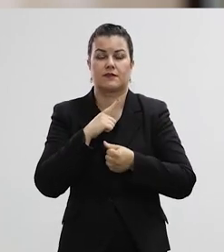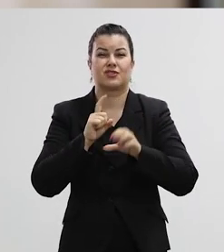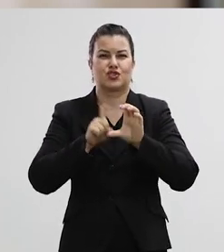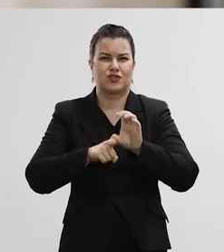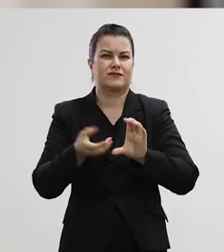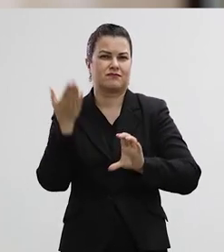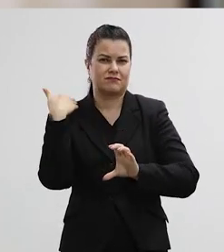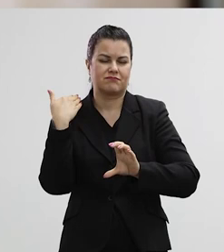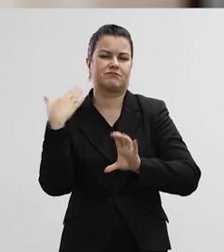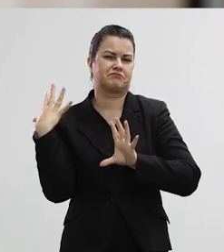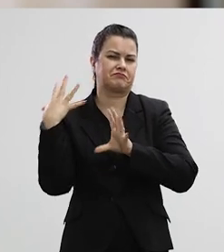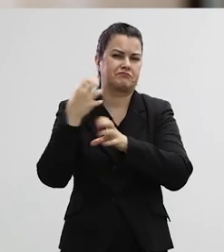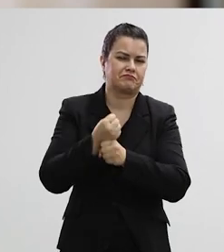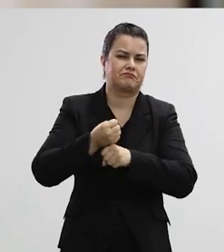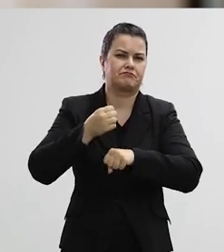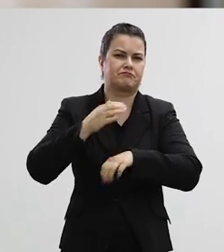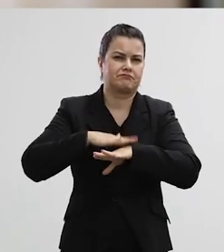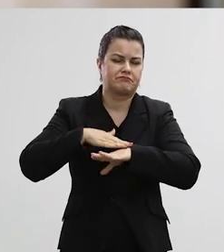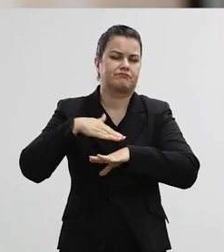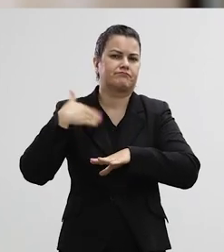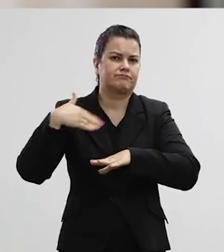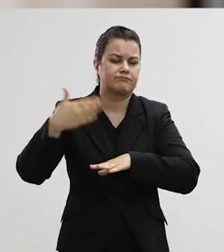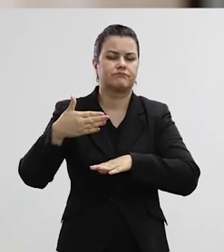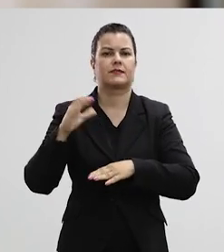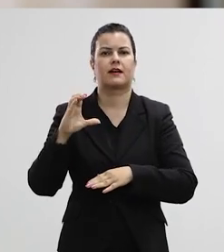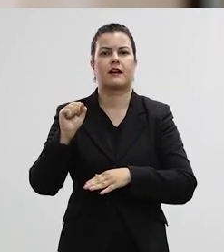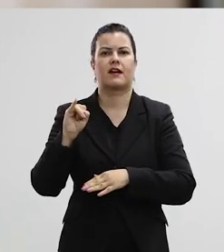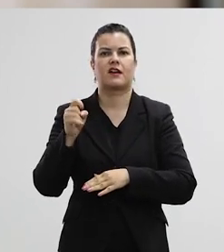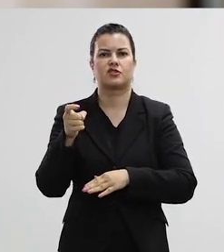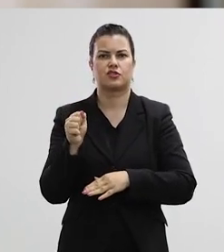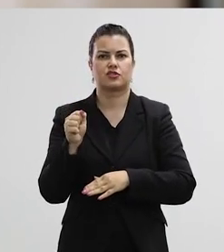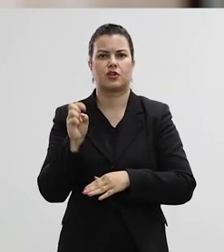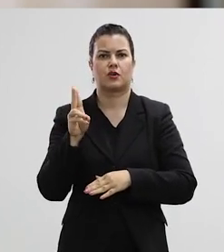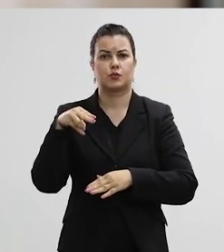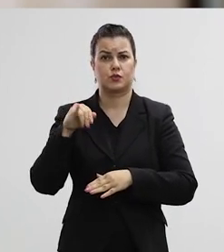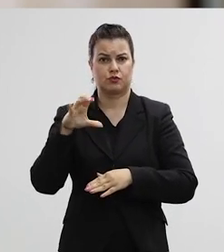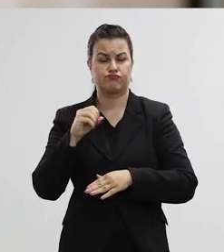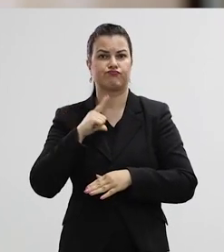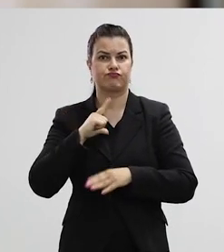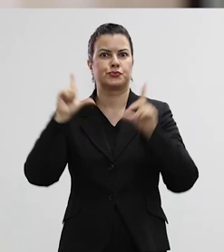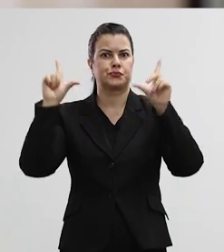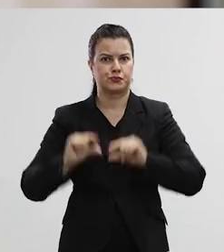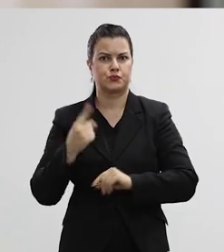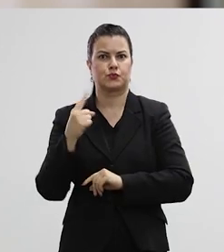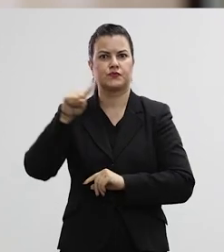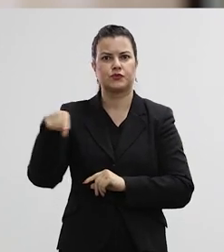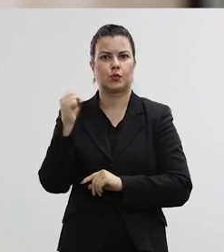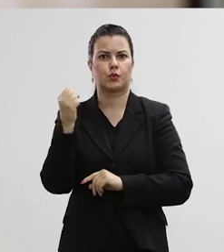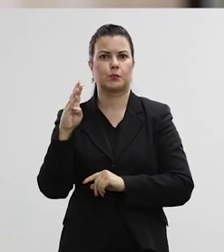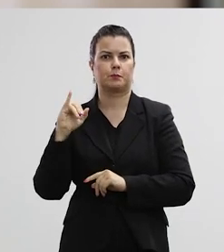caixa único um dos símbolos de passivos acumulados ao longo do tempo pelos déficits do estado foi reduzido em